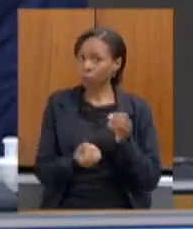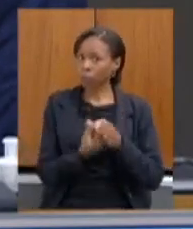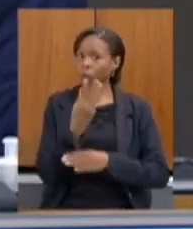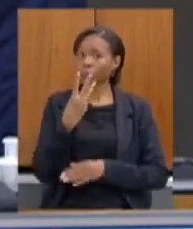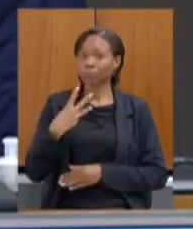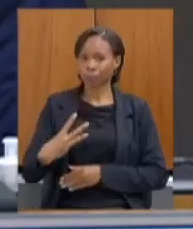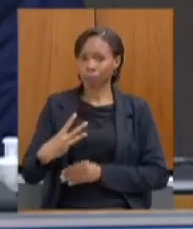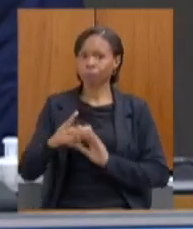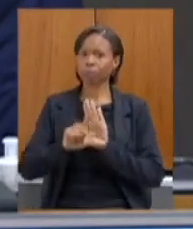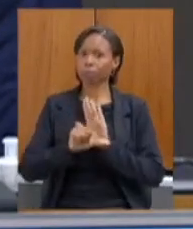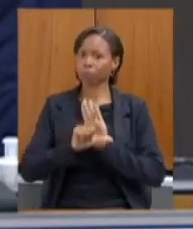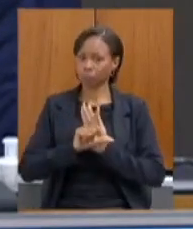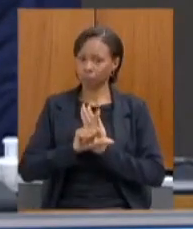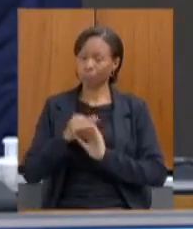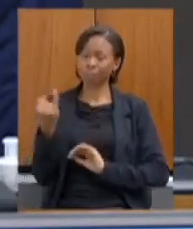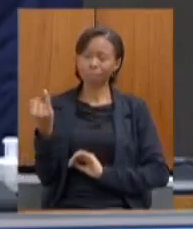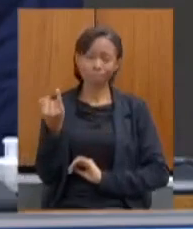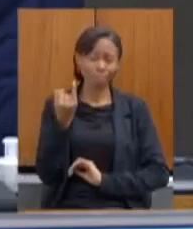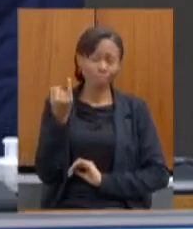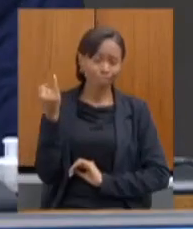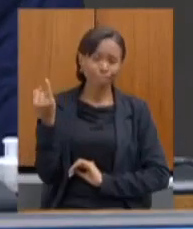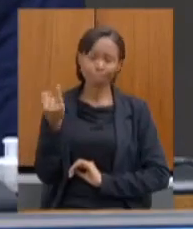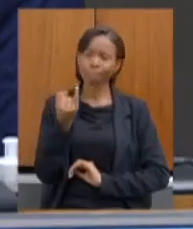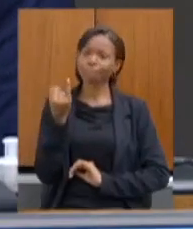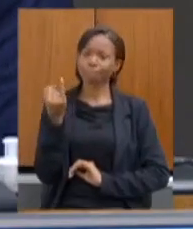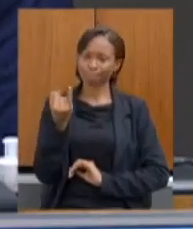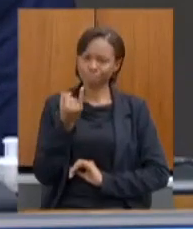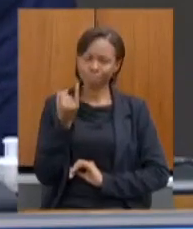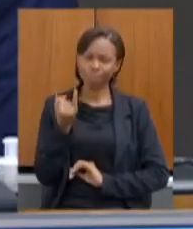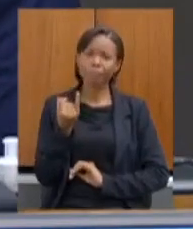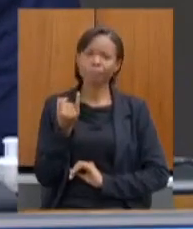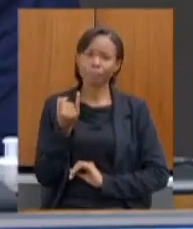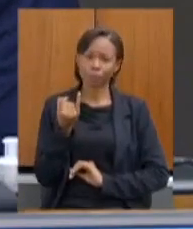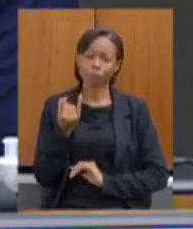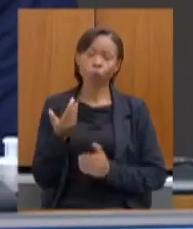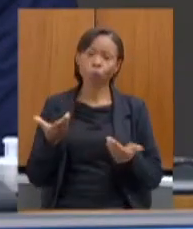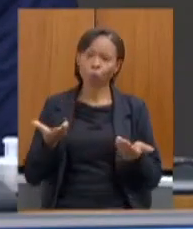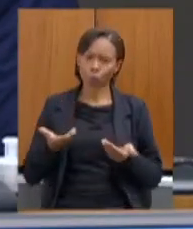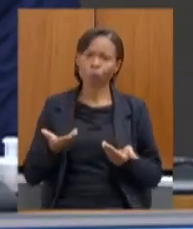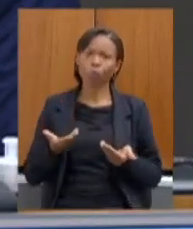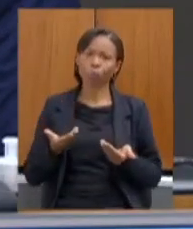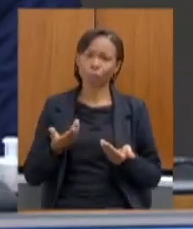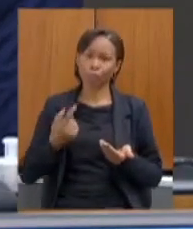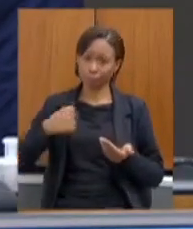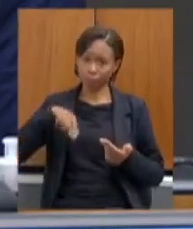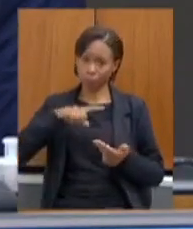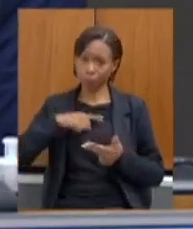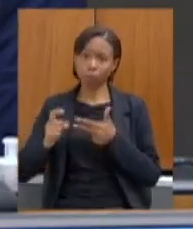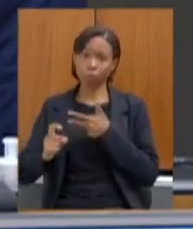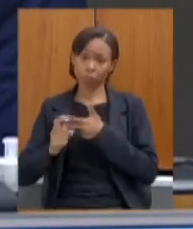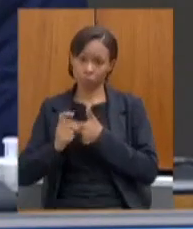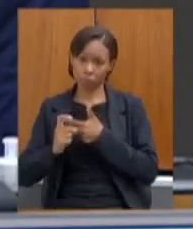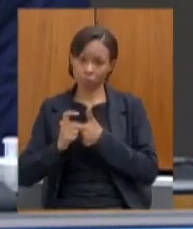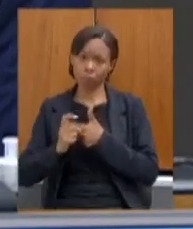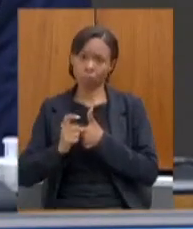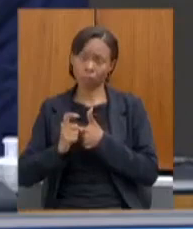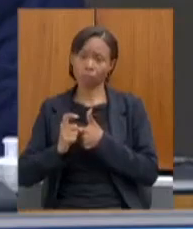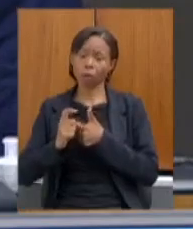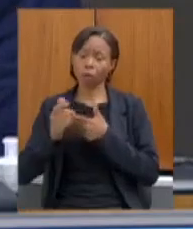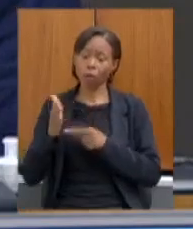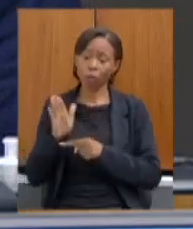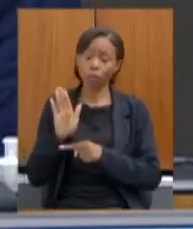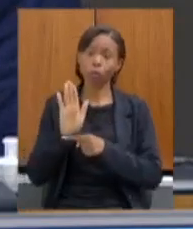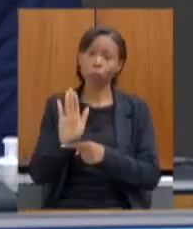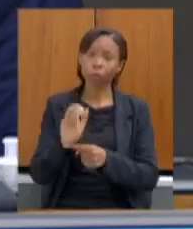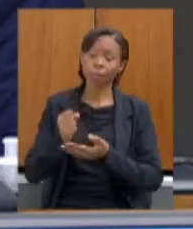hoje eu reputo de fundamental importância para que a gente pudesse, como Poder Executor, levar ao cidadão de